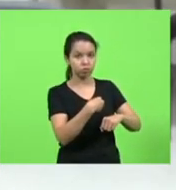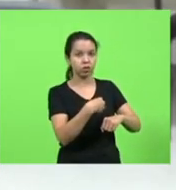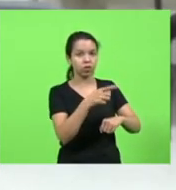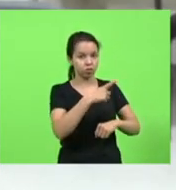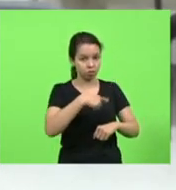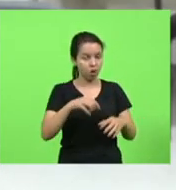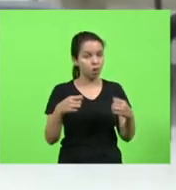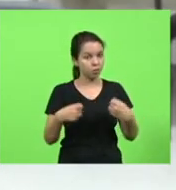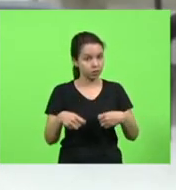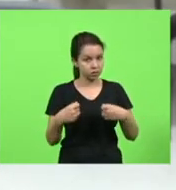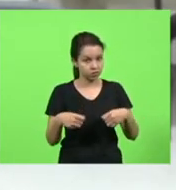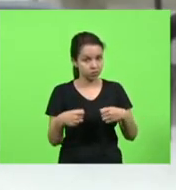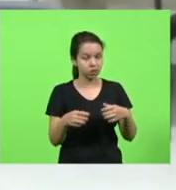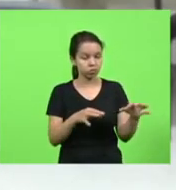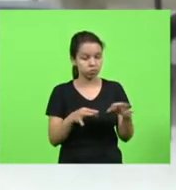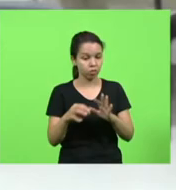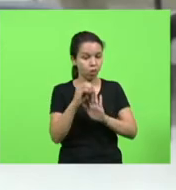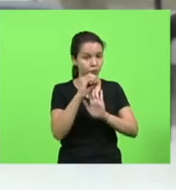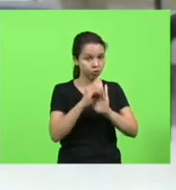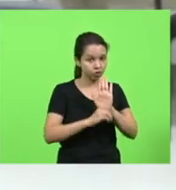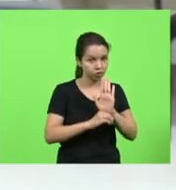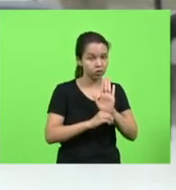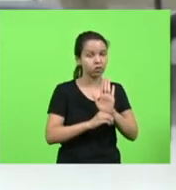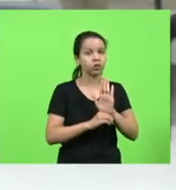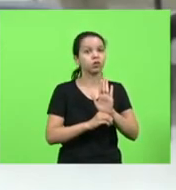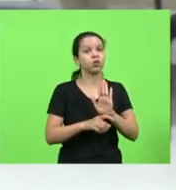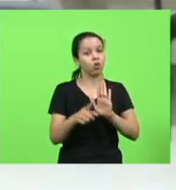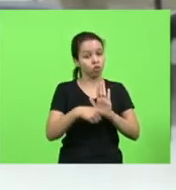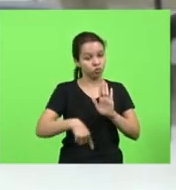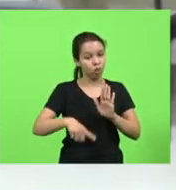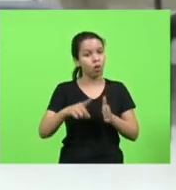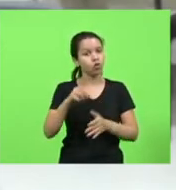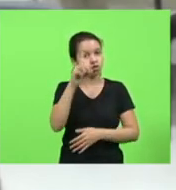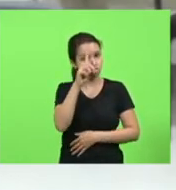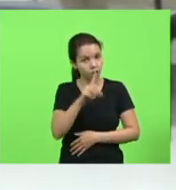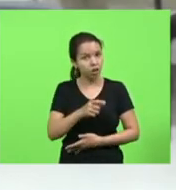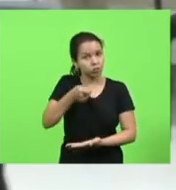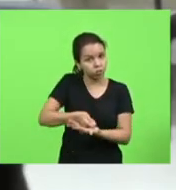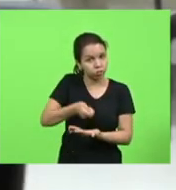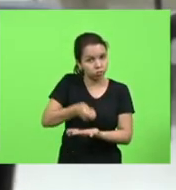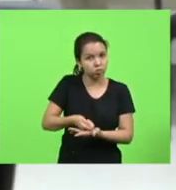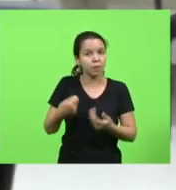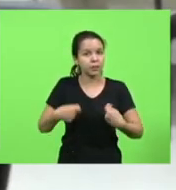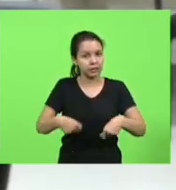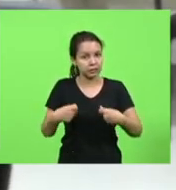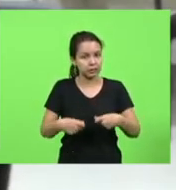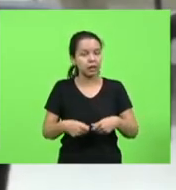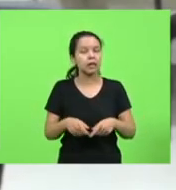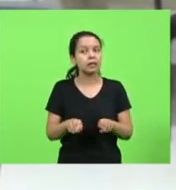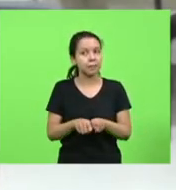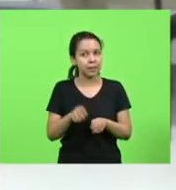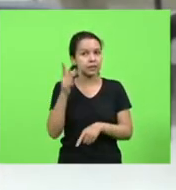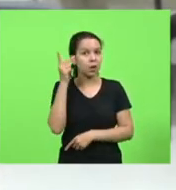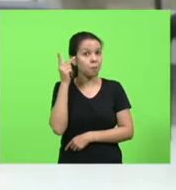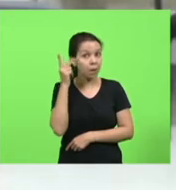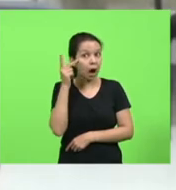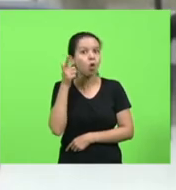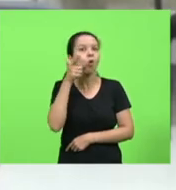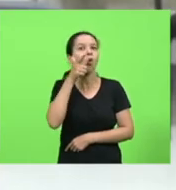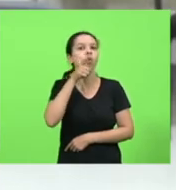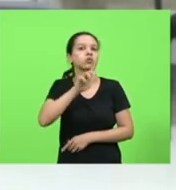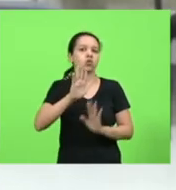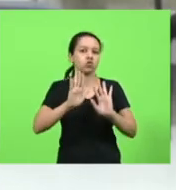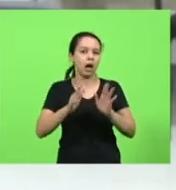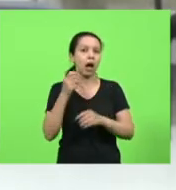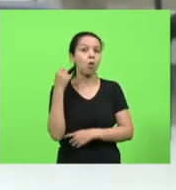ofício, para que nós façamos valer o nosso direito. E sim, nós temos São Paulo, que já conseguiu, Rio Grande do